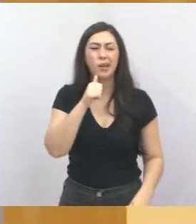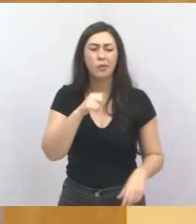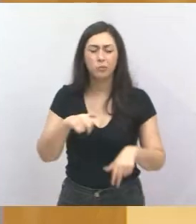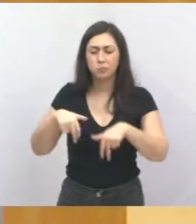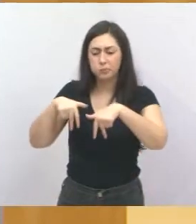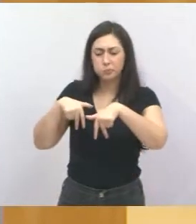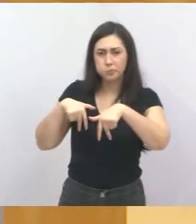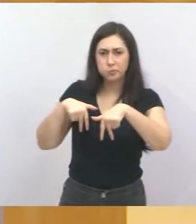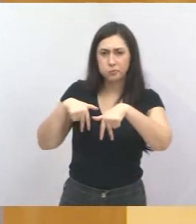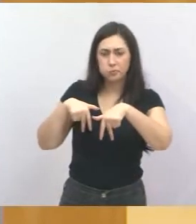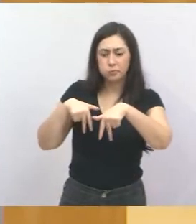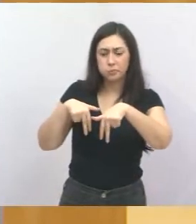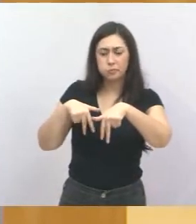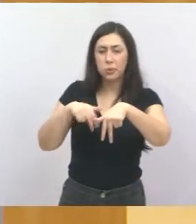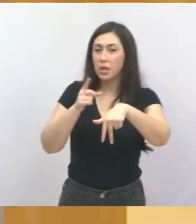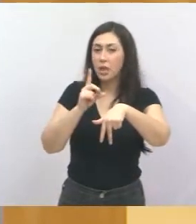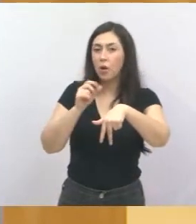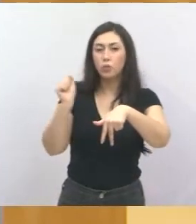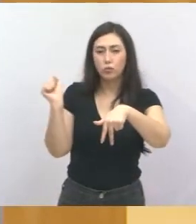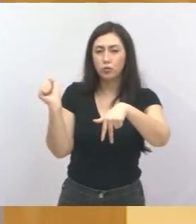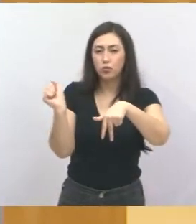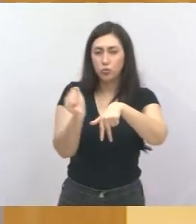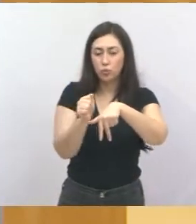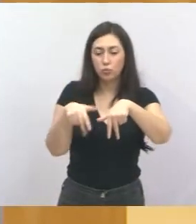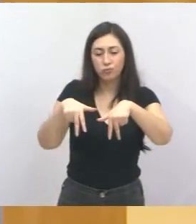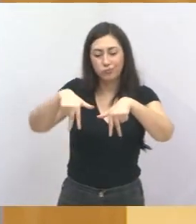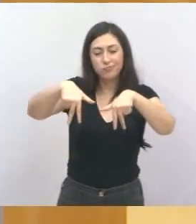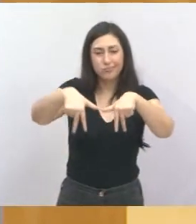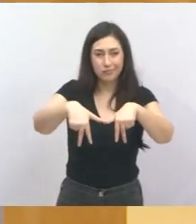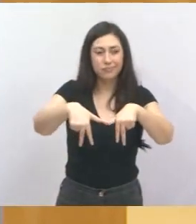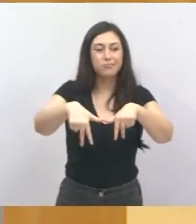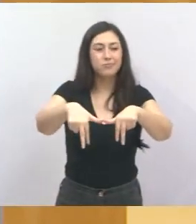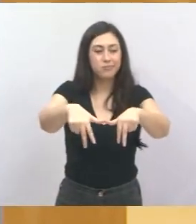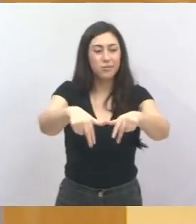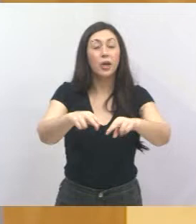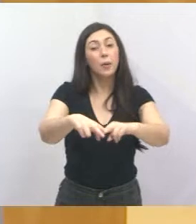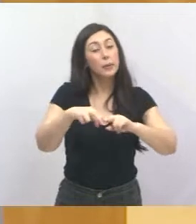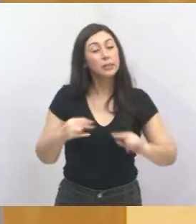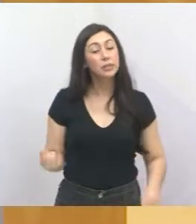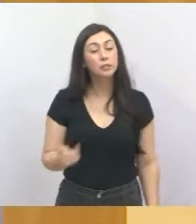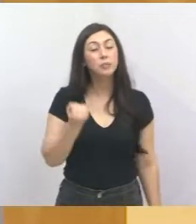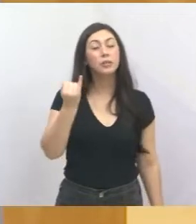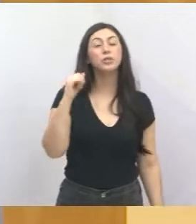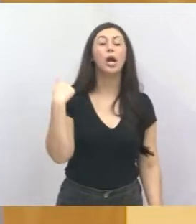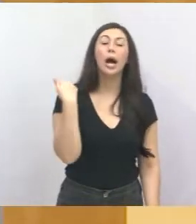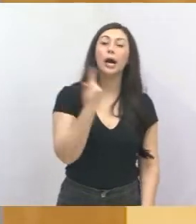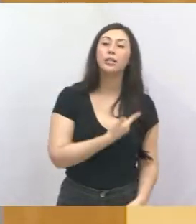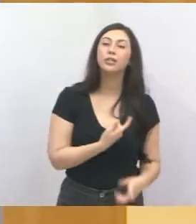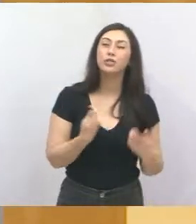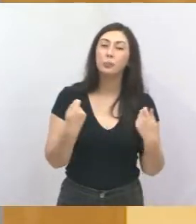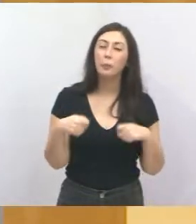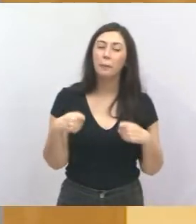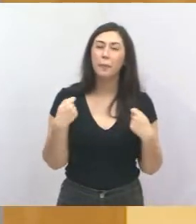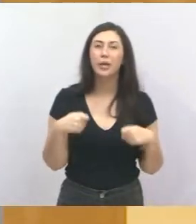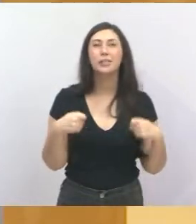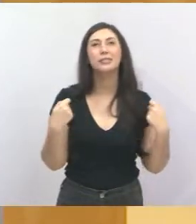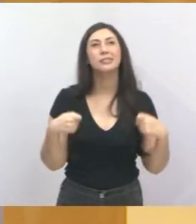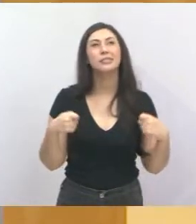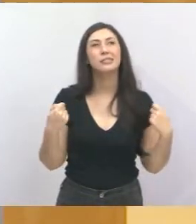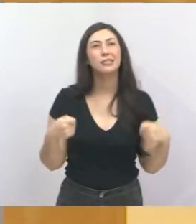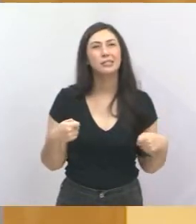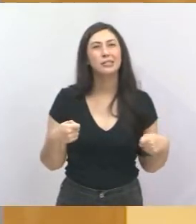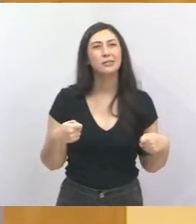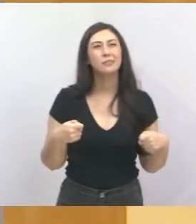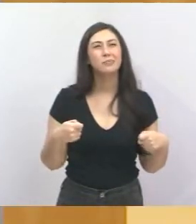mas andassem ao lado dele. Então isso é muito importante para mim no dia de hoje, a gente realmente ter a